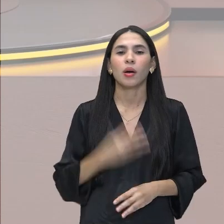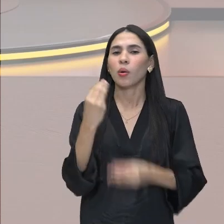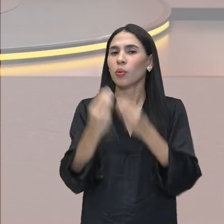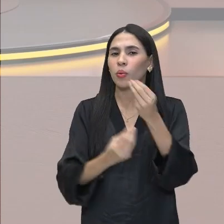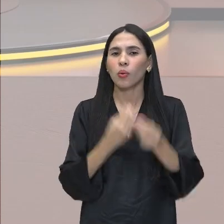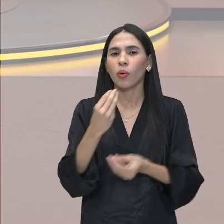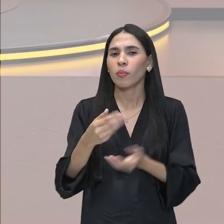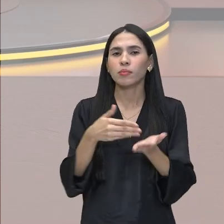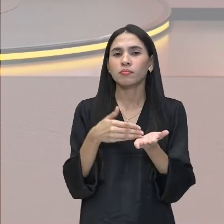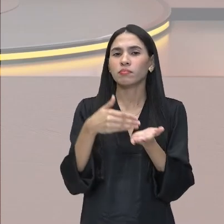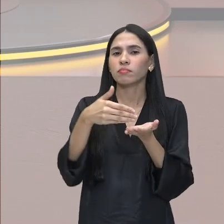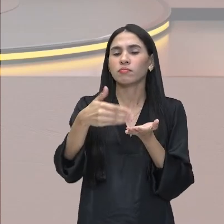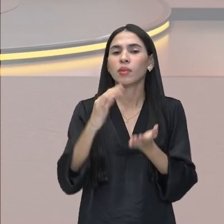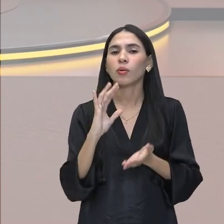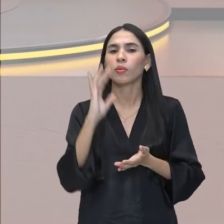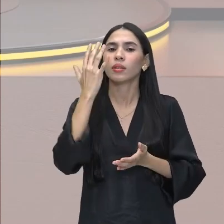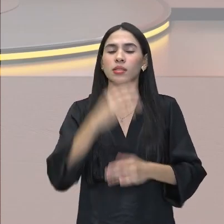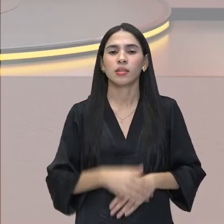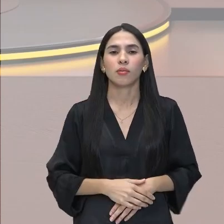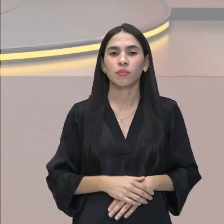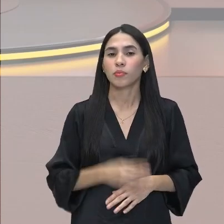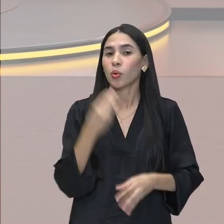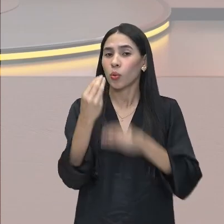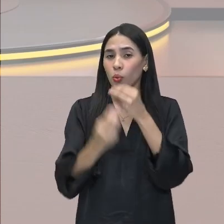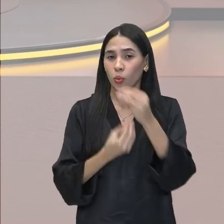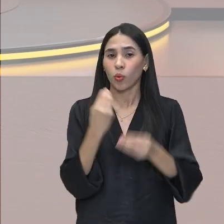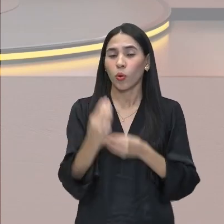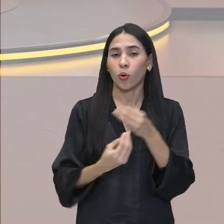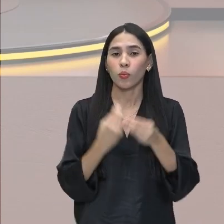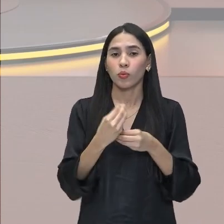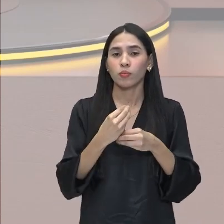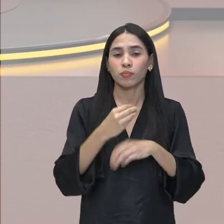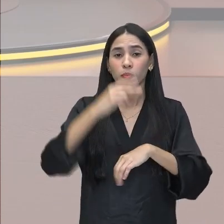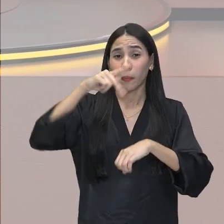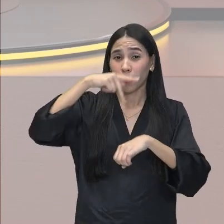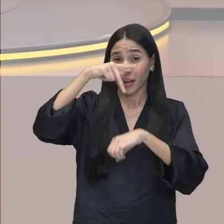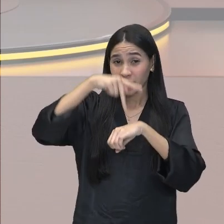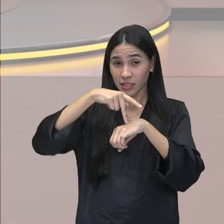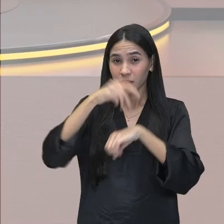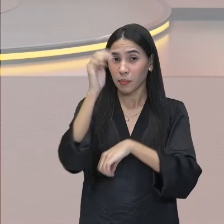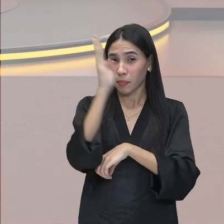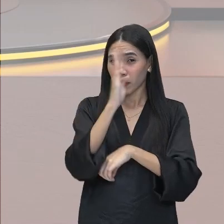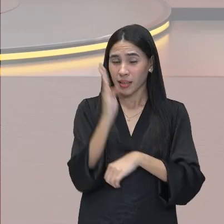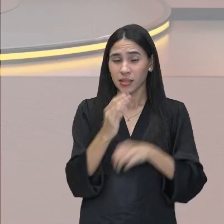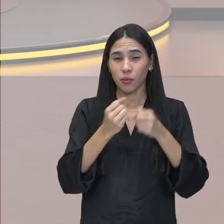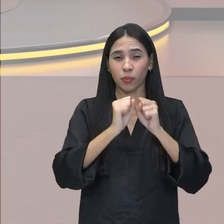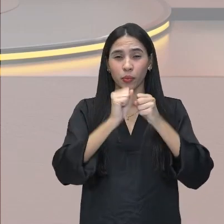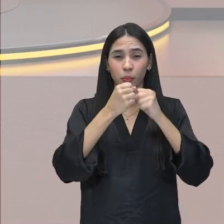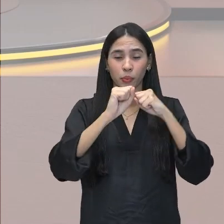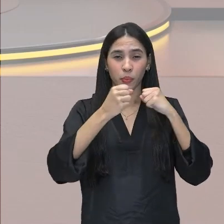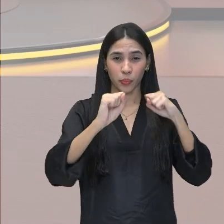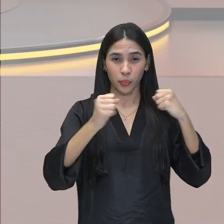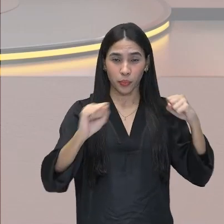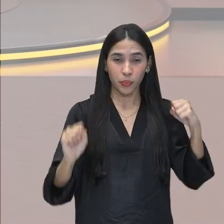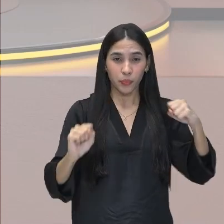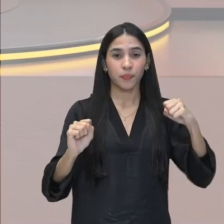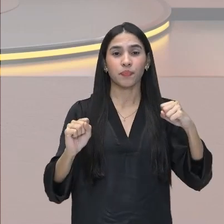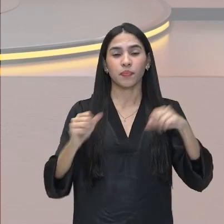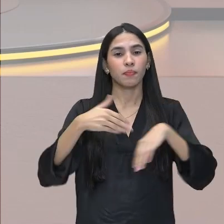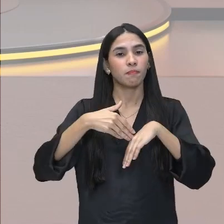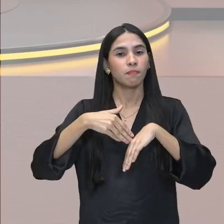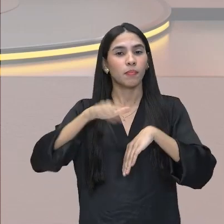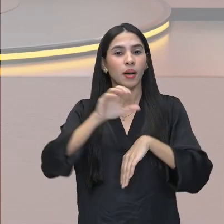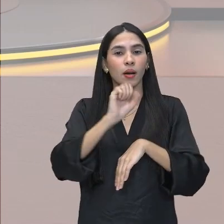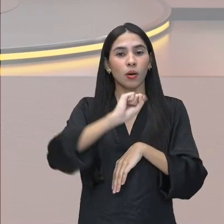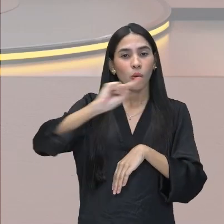começou. Como o Brasil, um país assim que tem um vasto território, né, com mais de 8